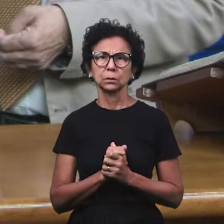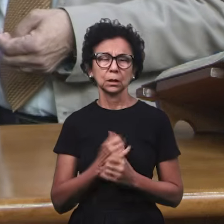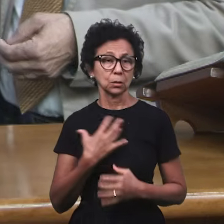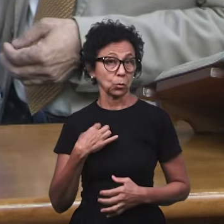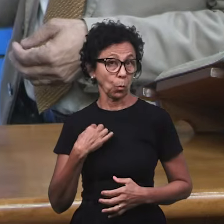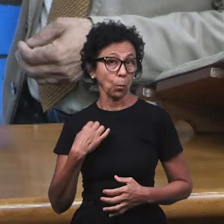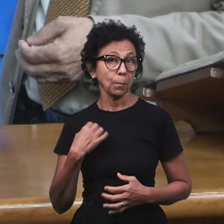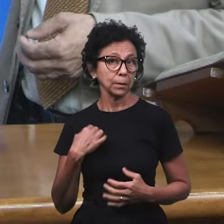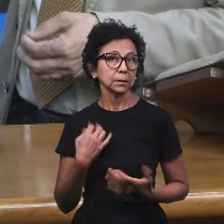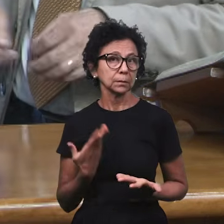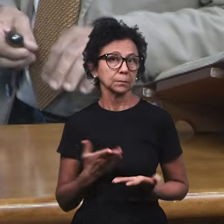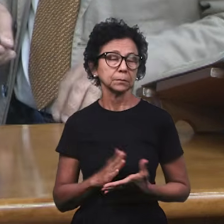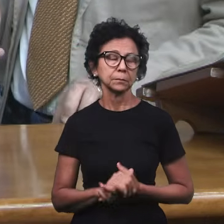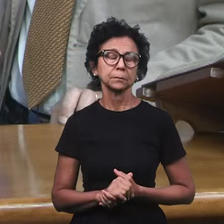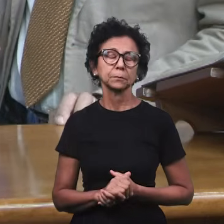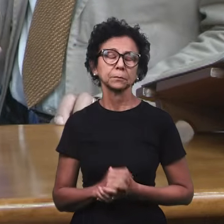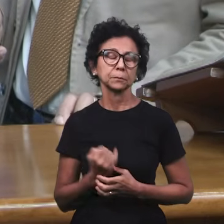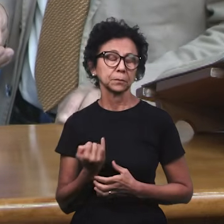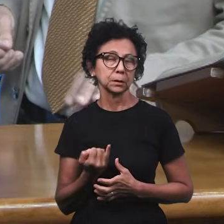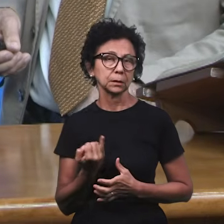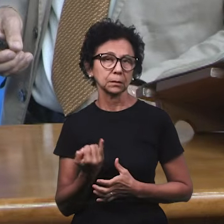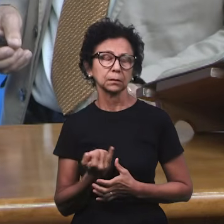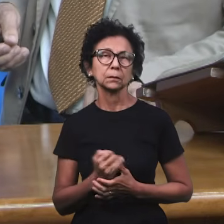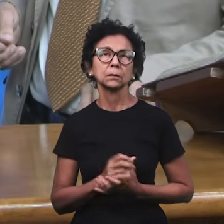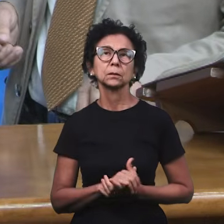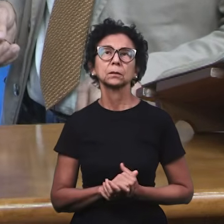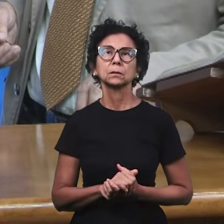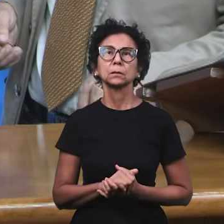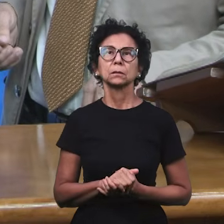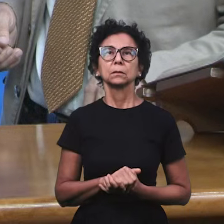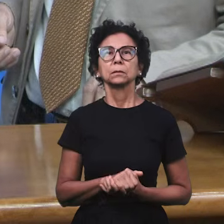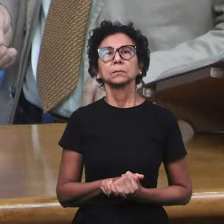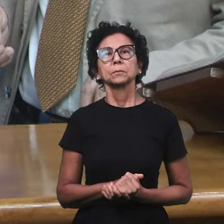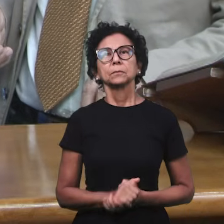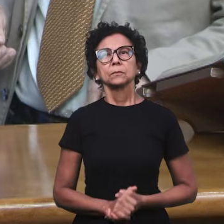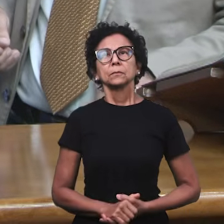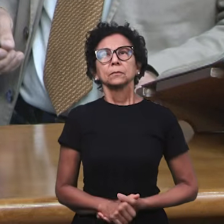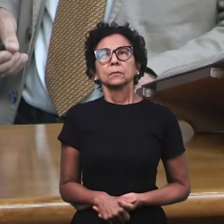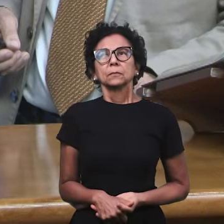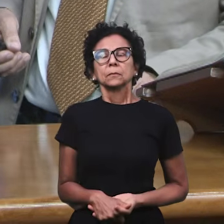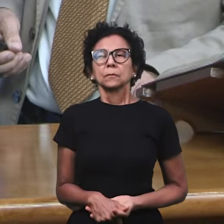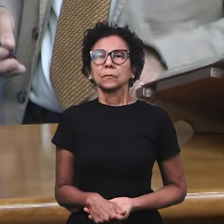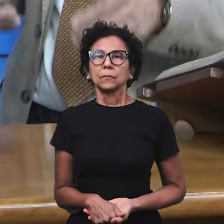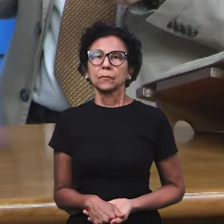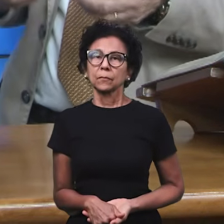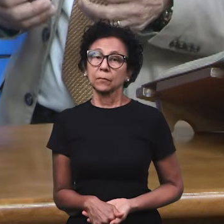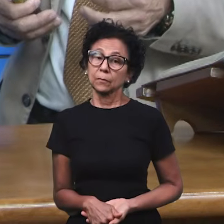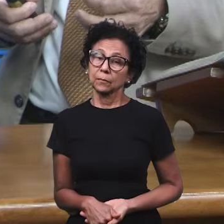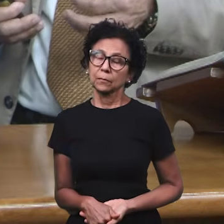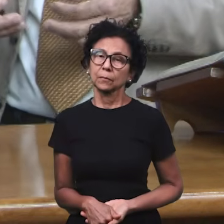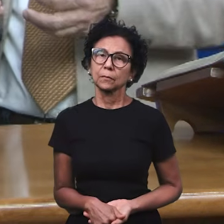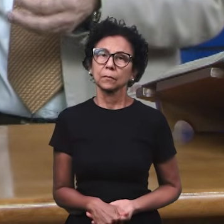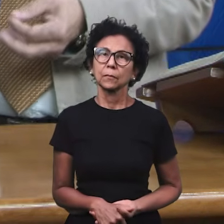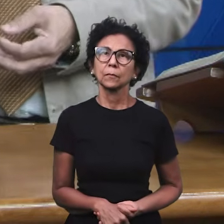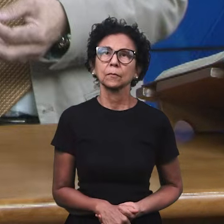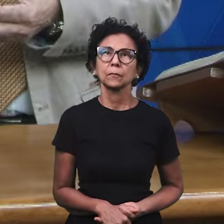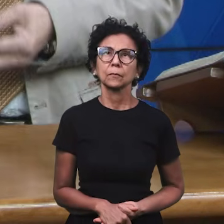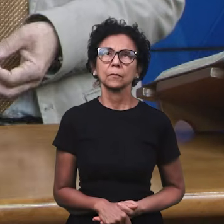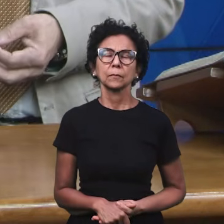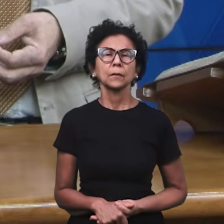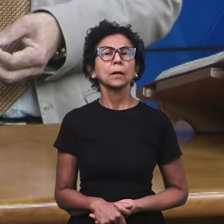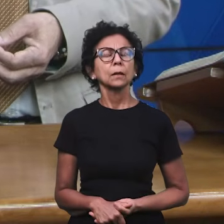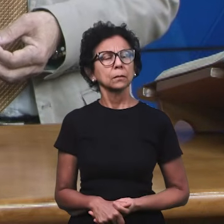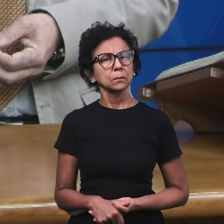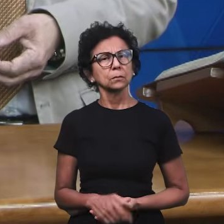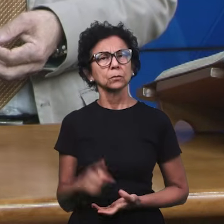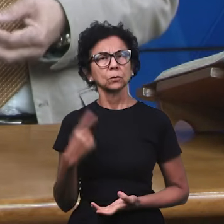vestimos. Então, a Bíblia diz assim, abstende de toda a aparência do mal. A nossa aparência precisa ser uma aparência de